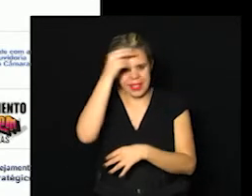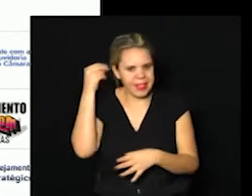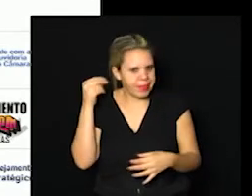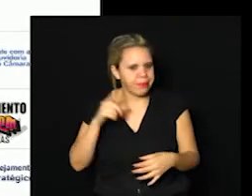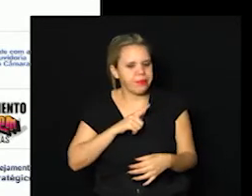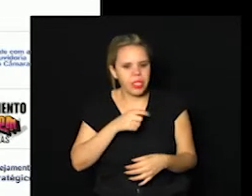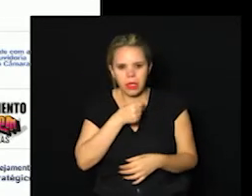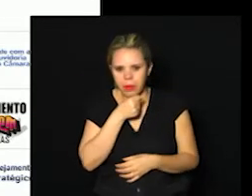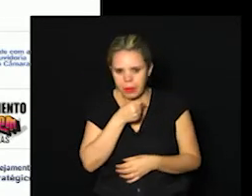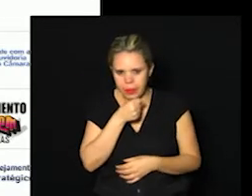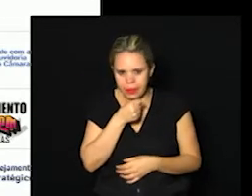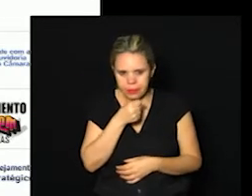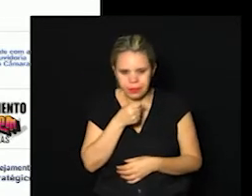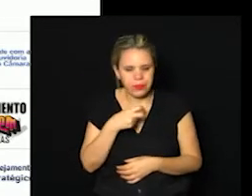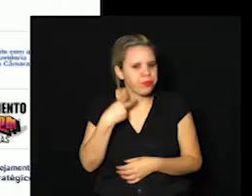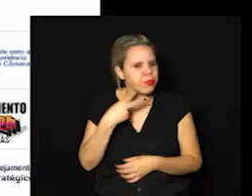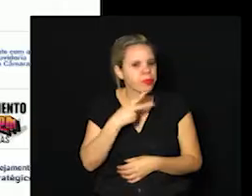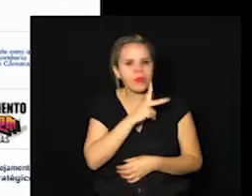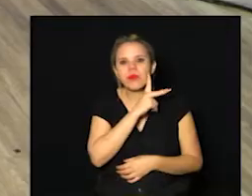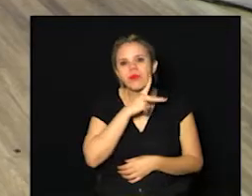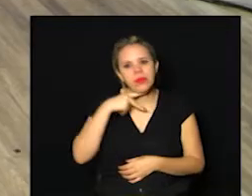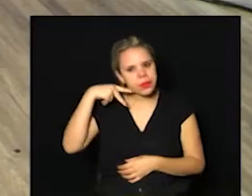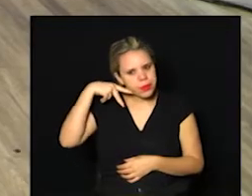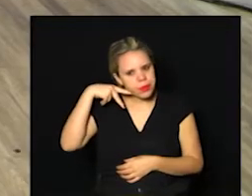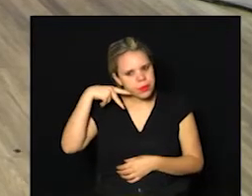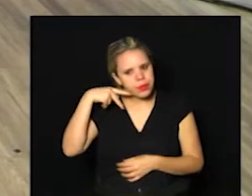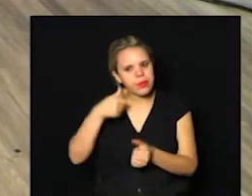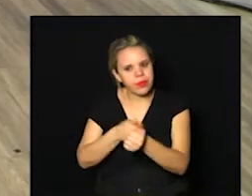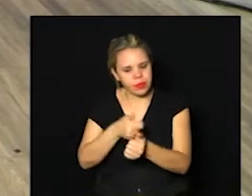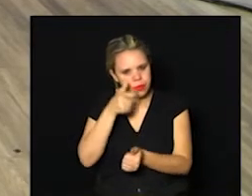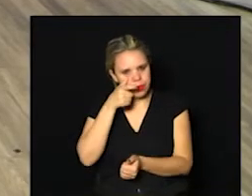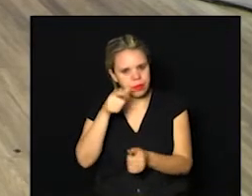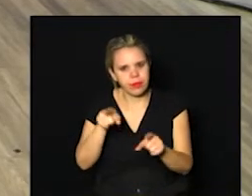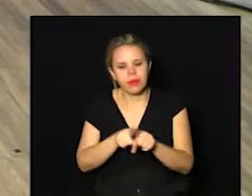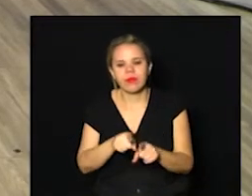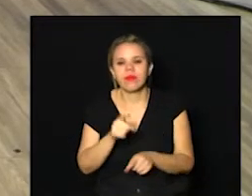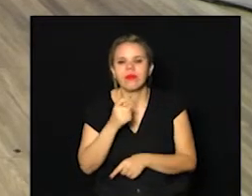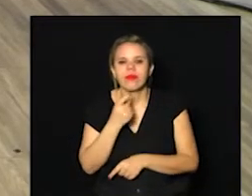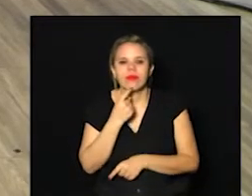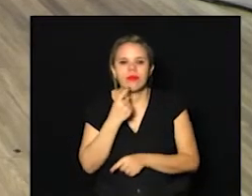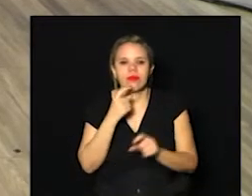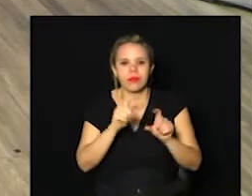tem reportagem com o vereador Permínio Monteiro, então você pode acessar lá